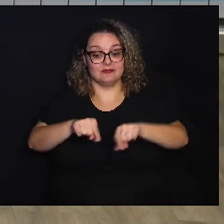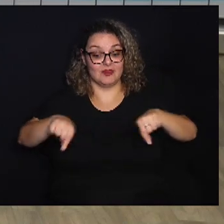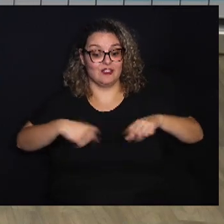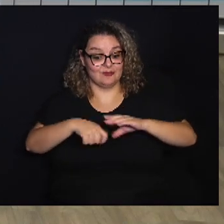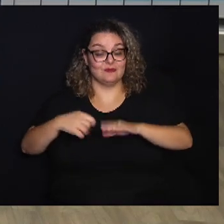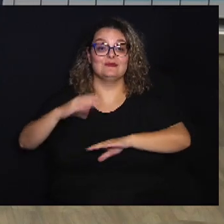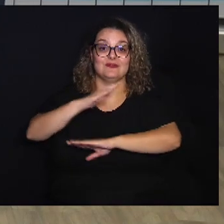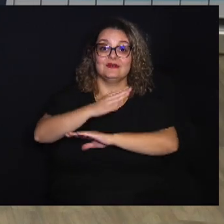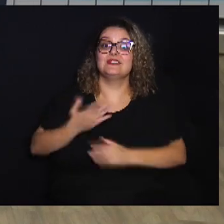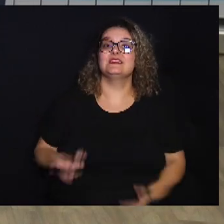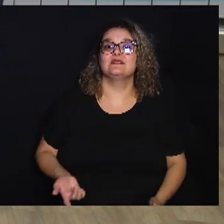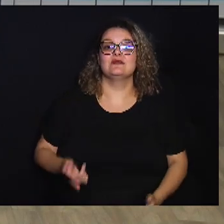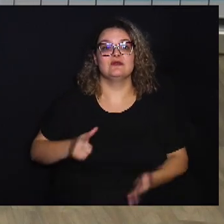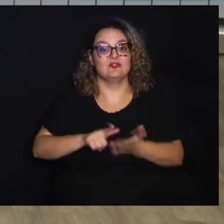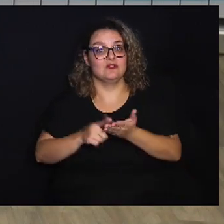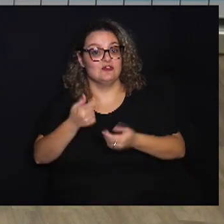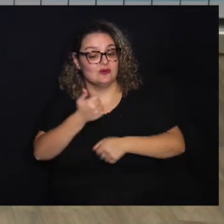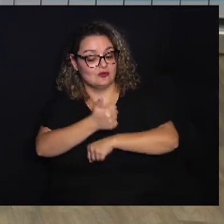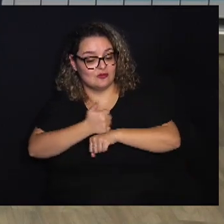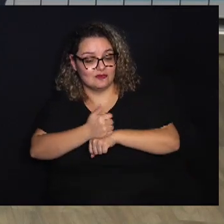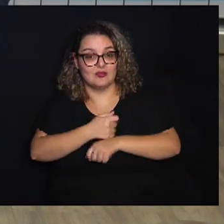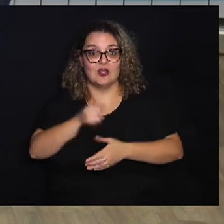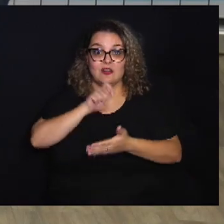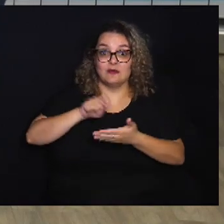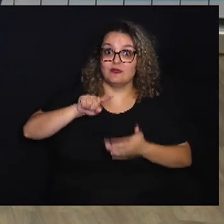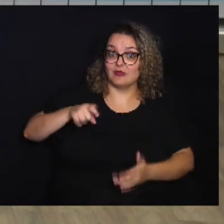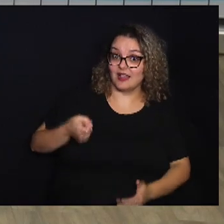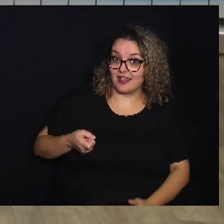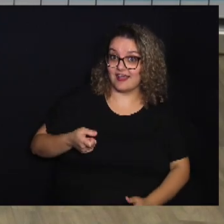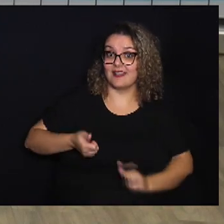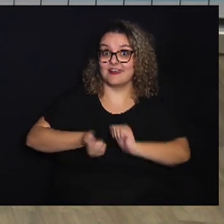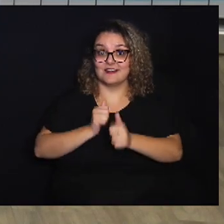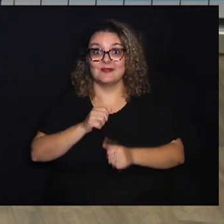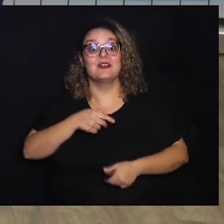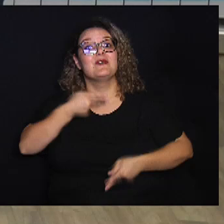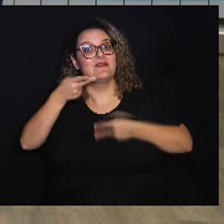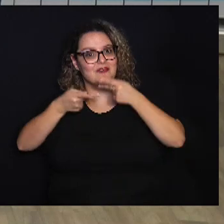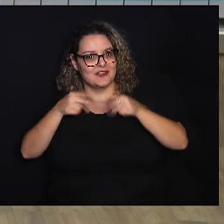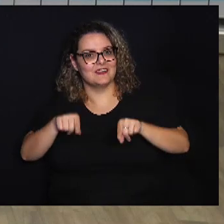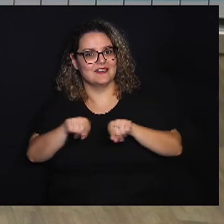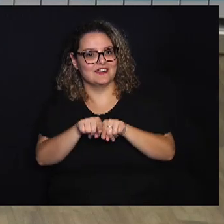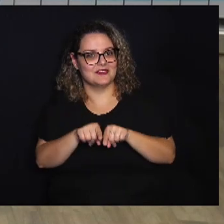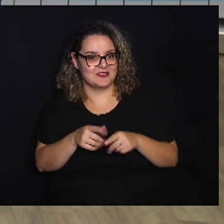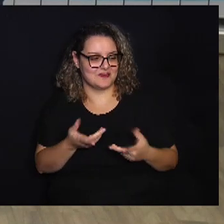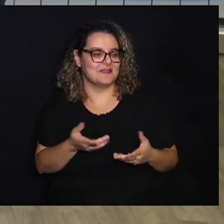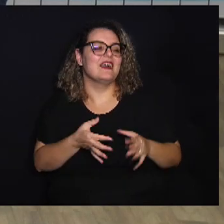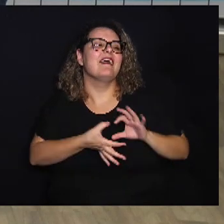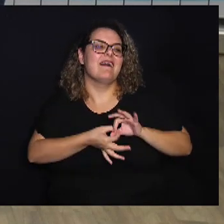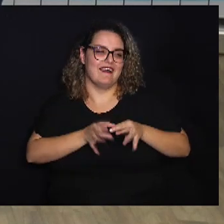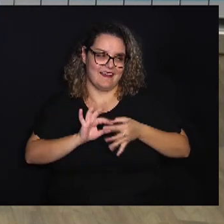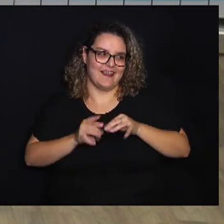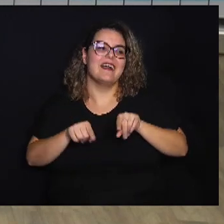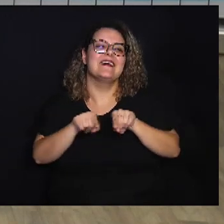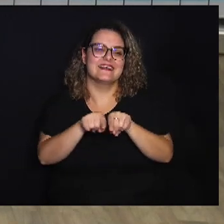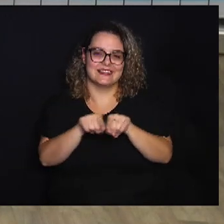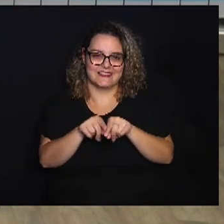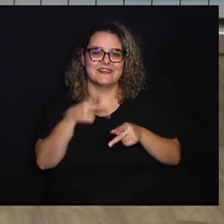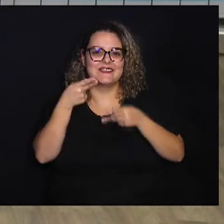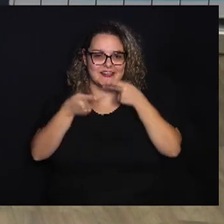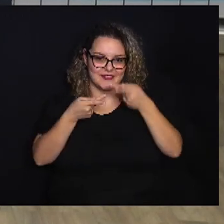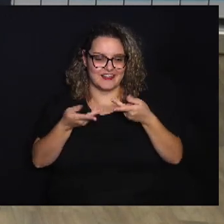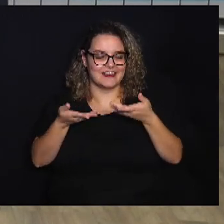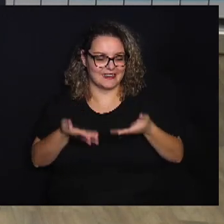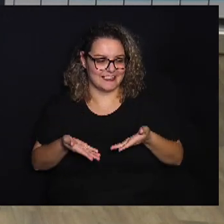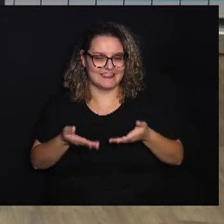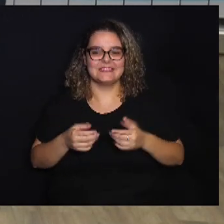então, com um jornalista, com um escritor, uma ex-atleta, comentarista também. Vai estar nos Jogos Olímpicos comentando também, a gente vai falar bastante aqui,